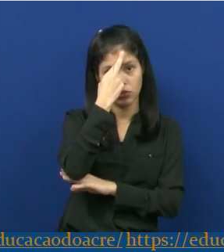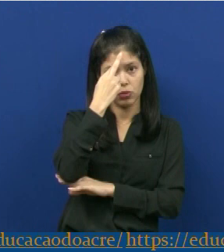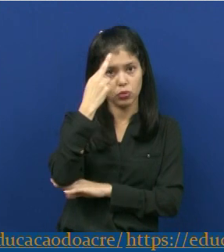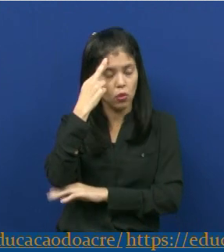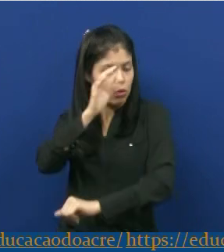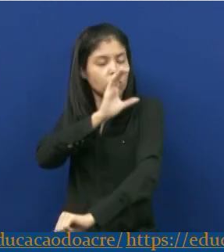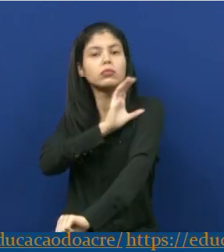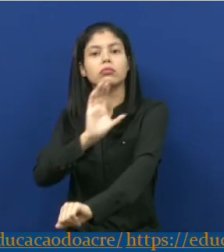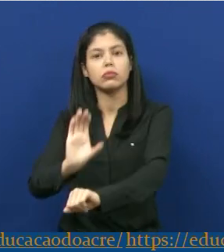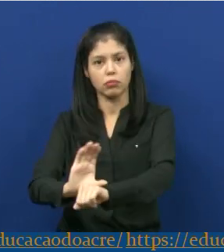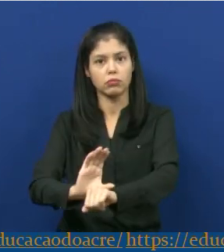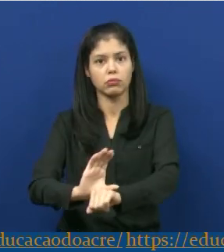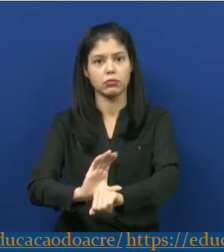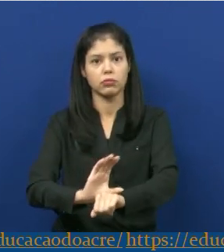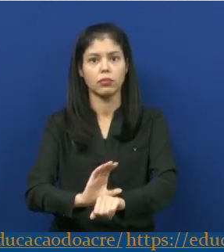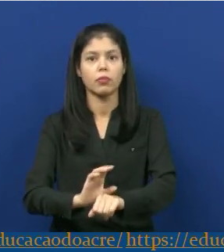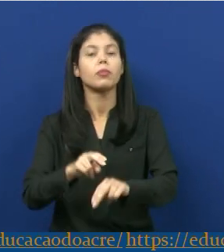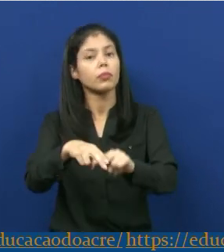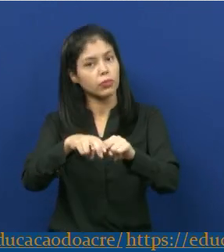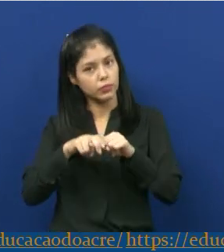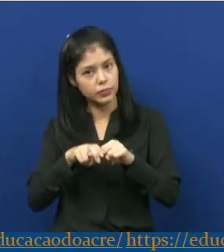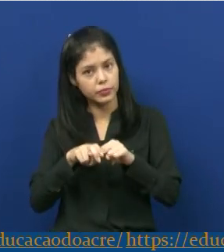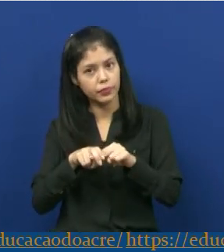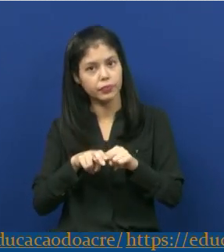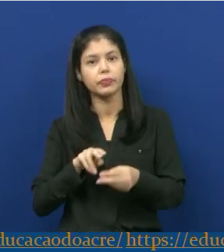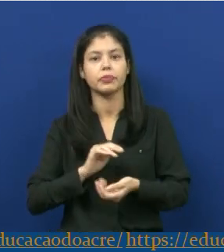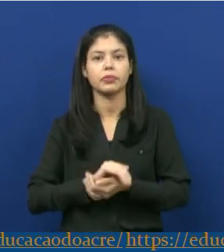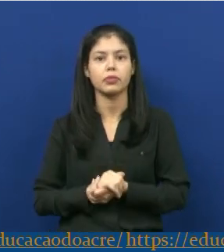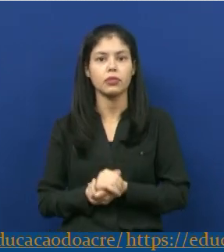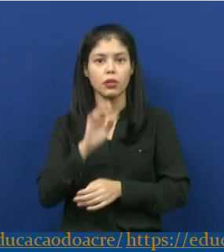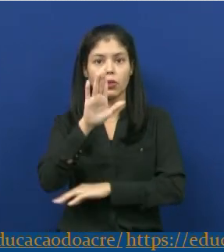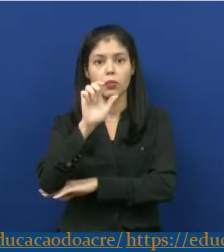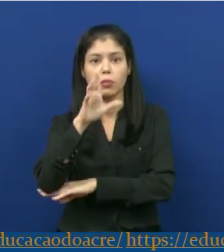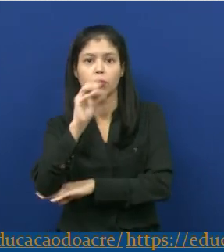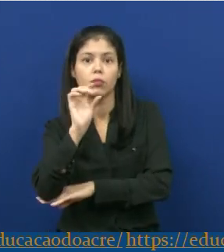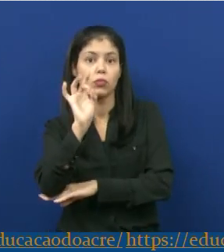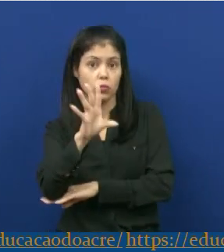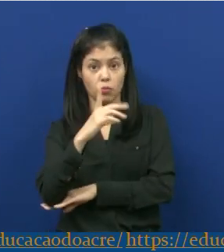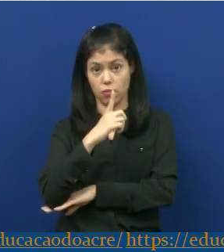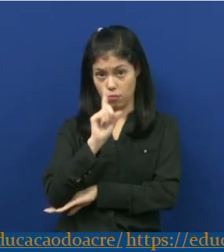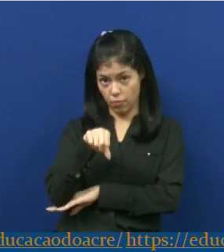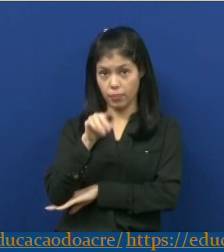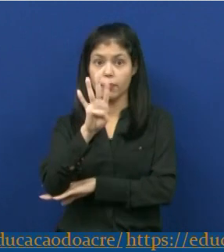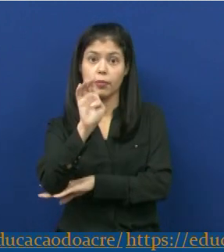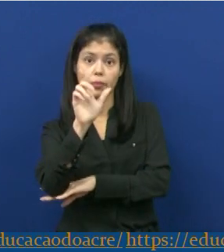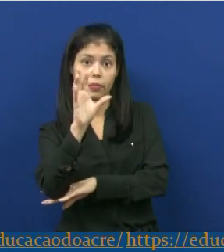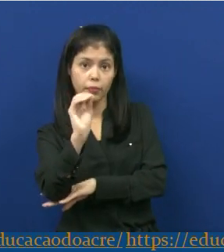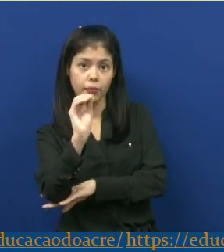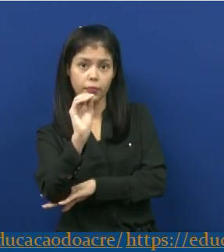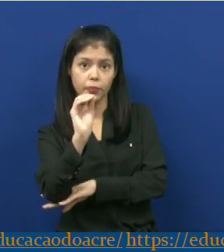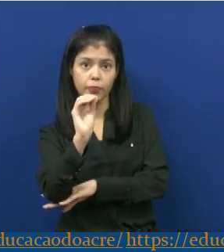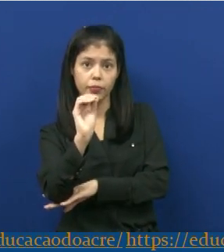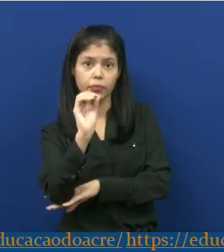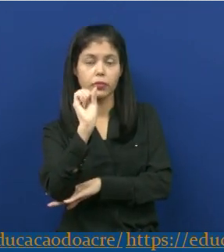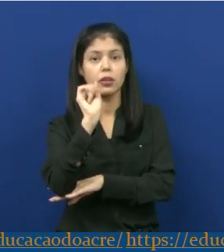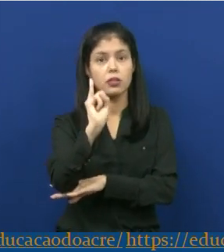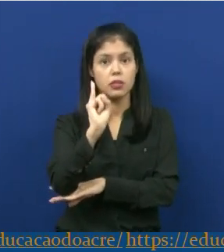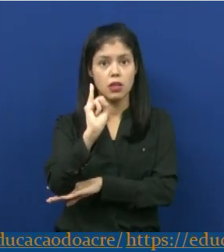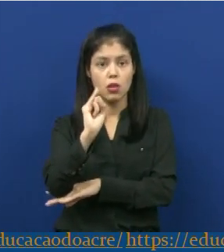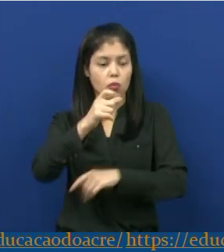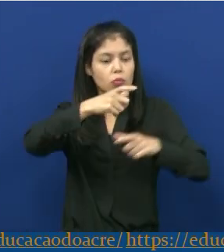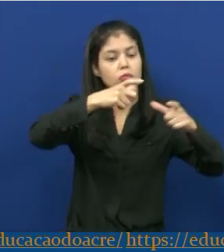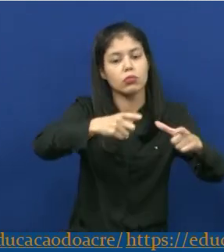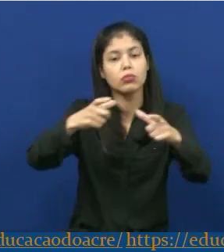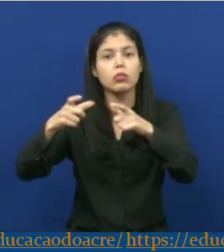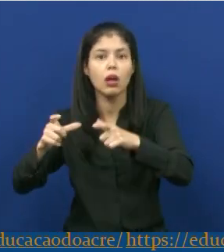e cultural. Portanto, o belo só será belo em razão do espaço